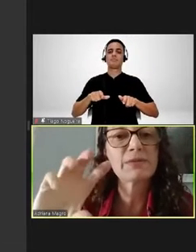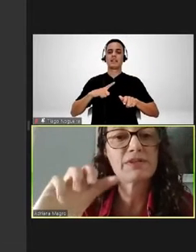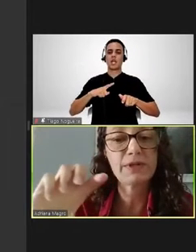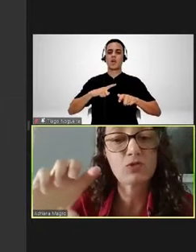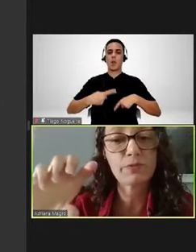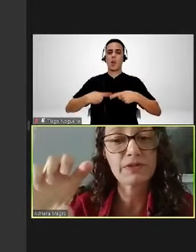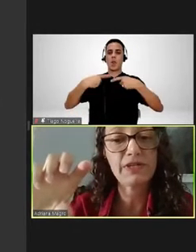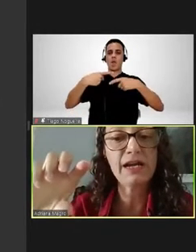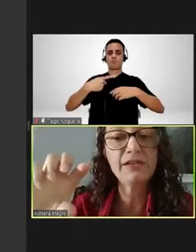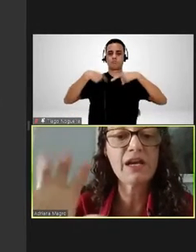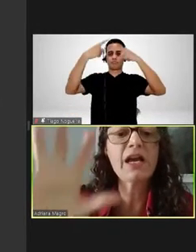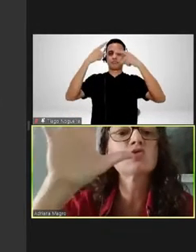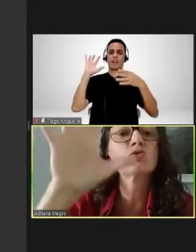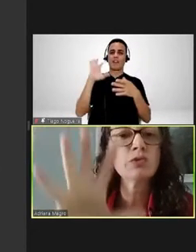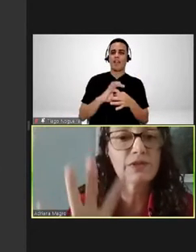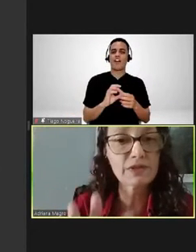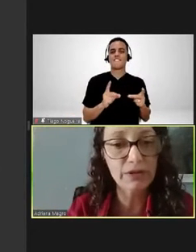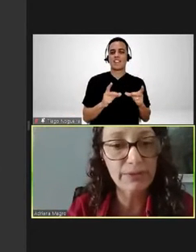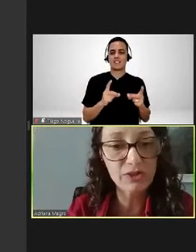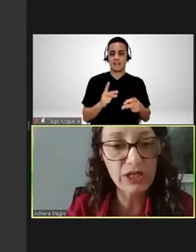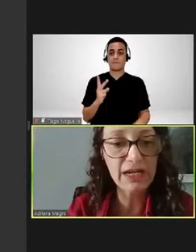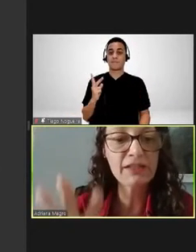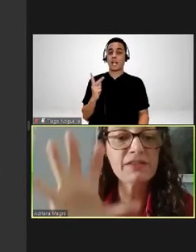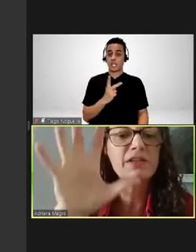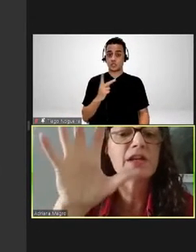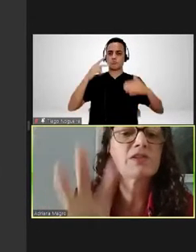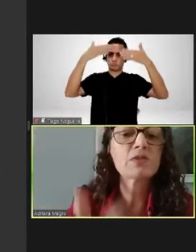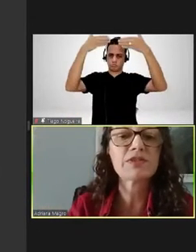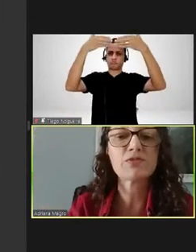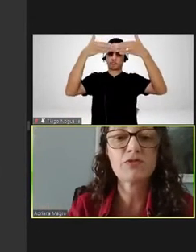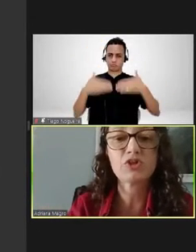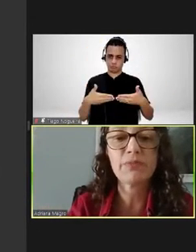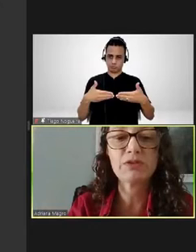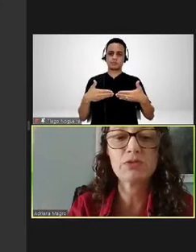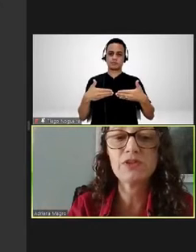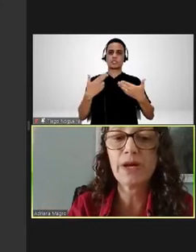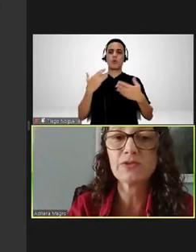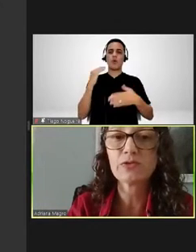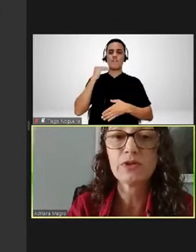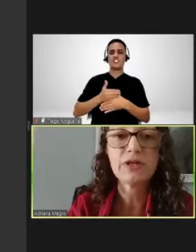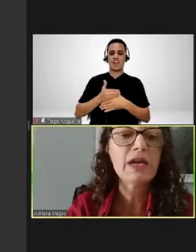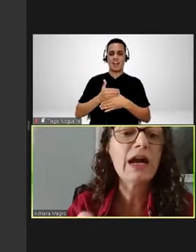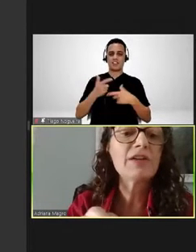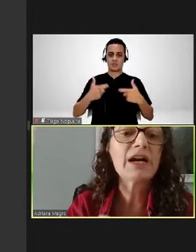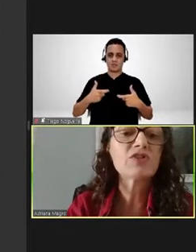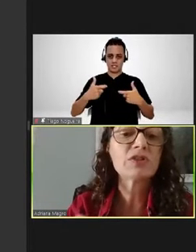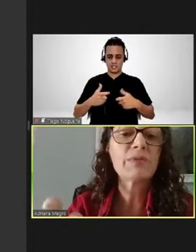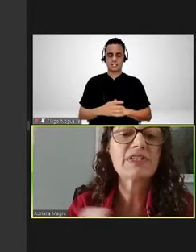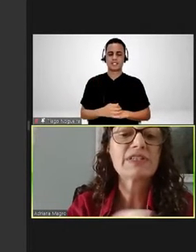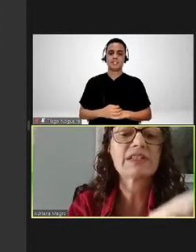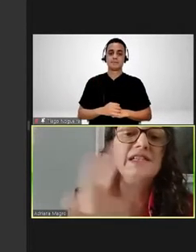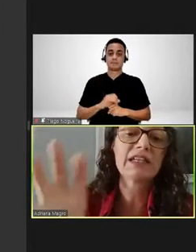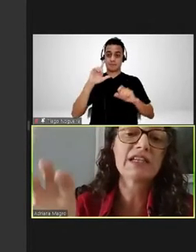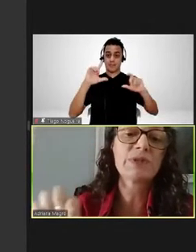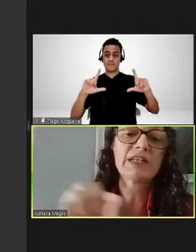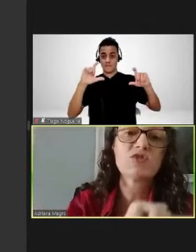de estabelecimentos comerciais, as 2 estão abaixadas, em situação de fechamento do espaço. A imagem, então,